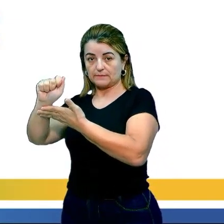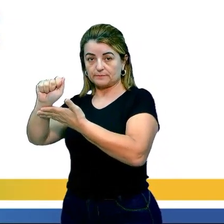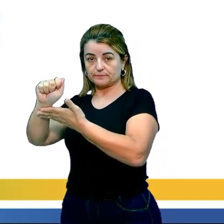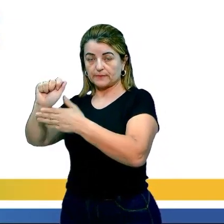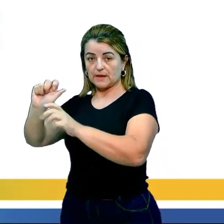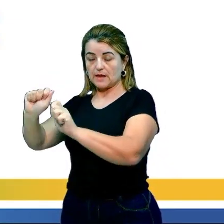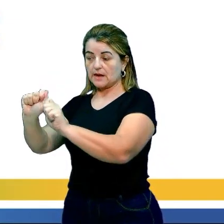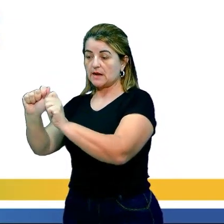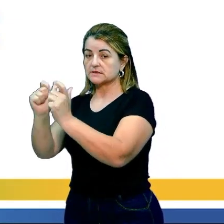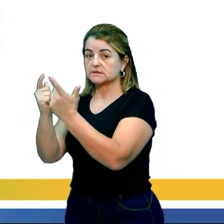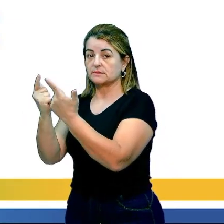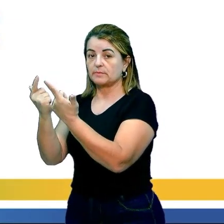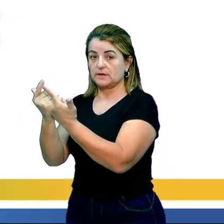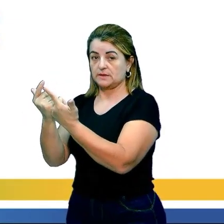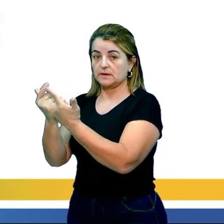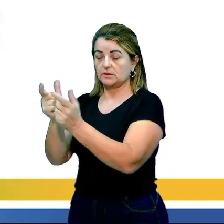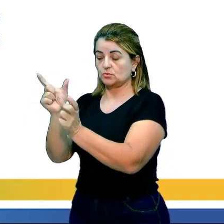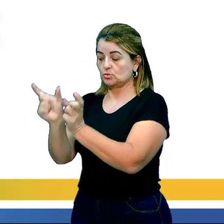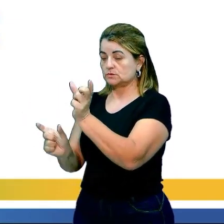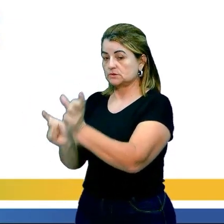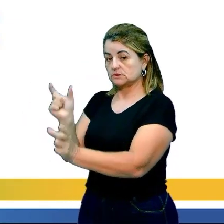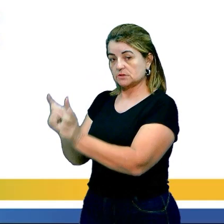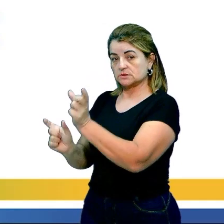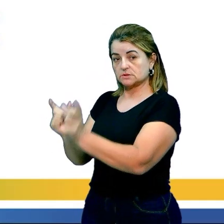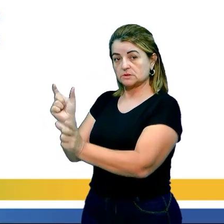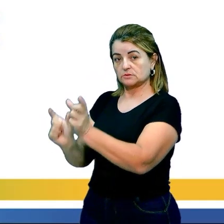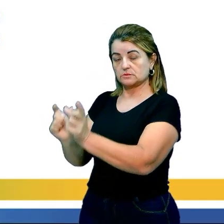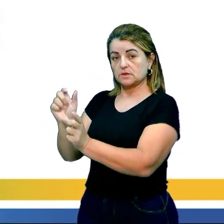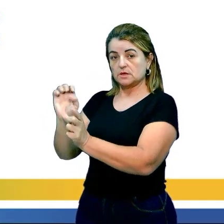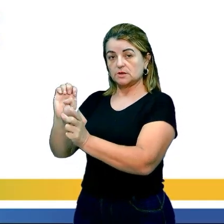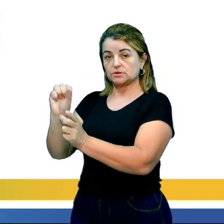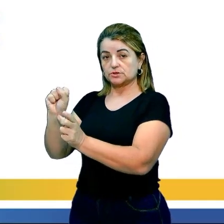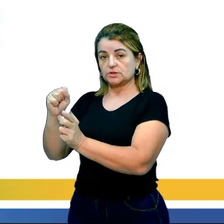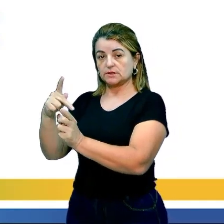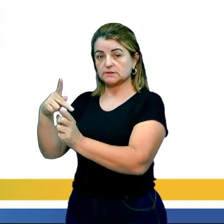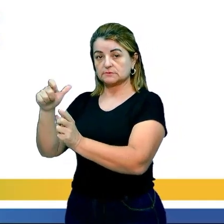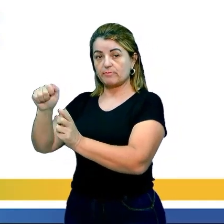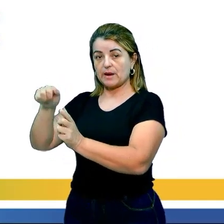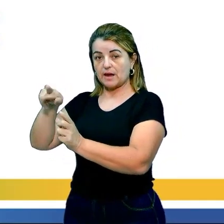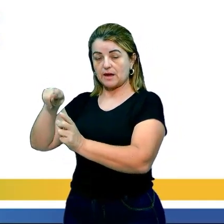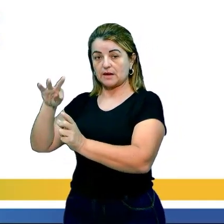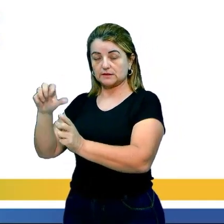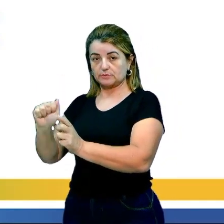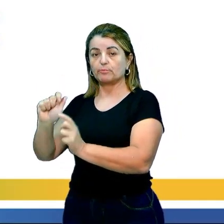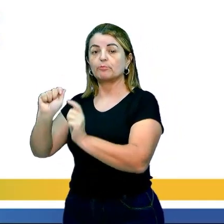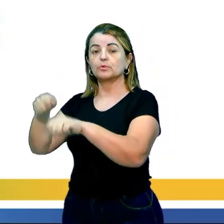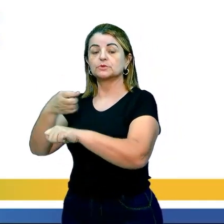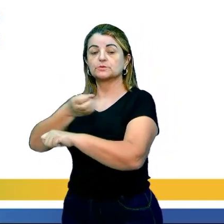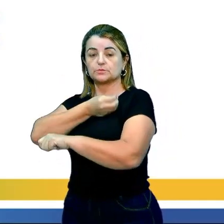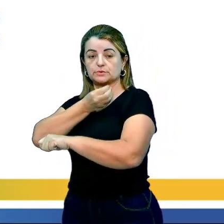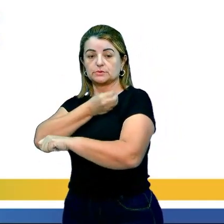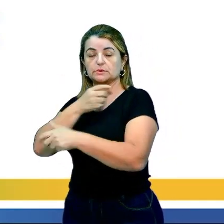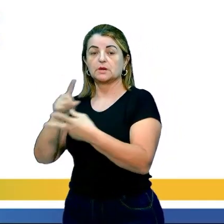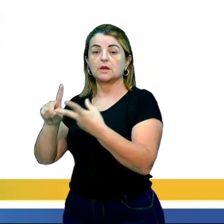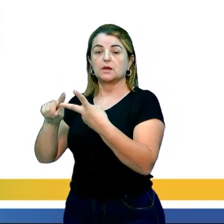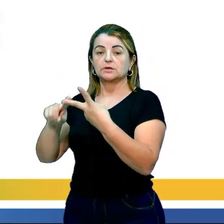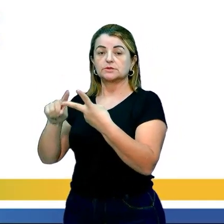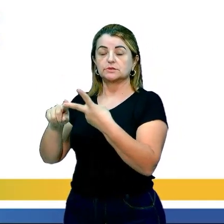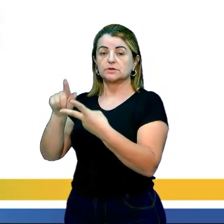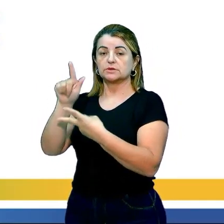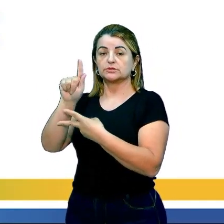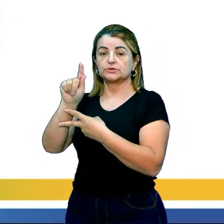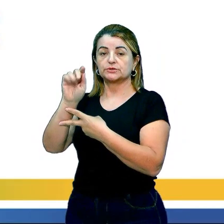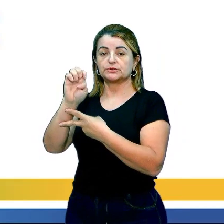que quem tivesse acima de 30 anos poderia participar também tinha se a Gerusa que era o conselho